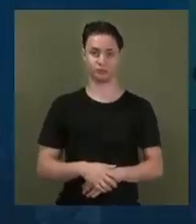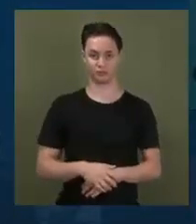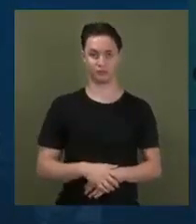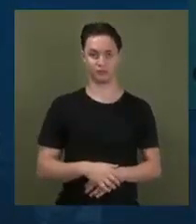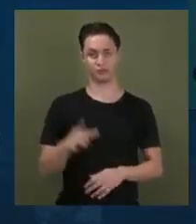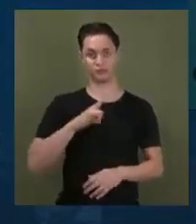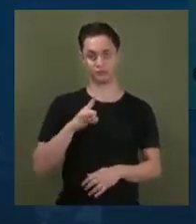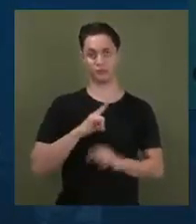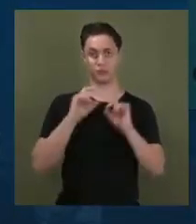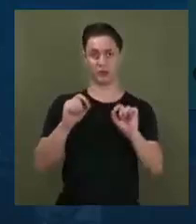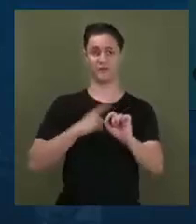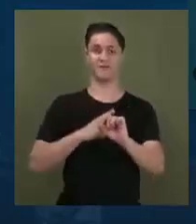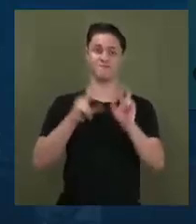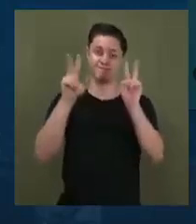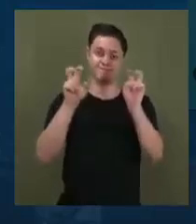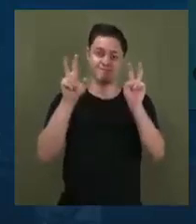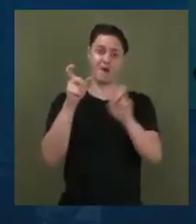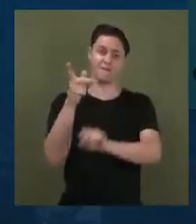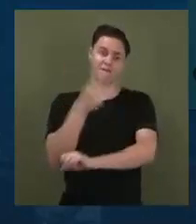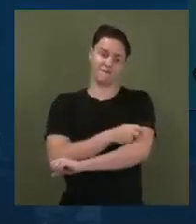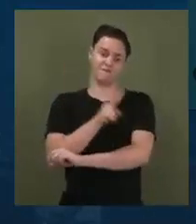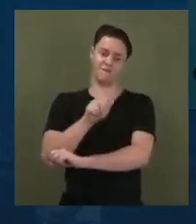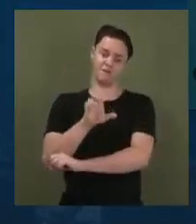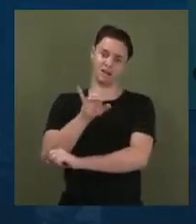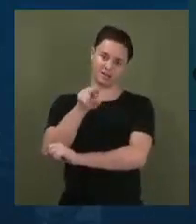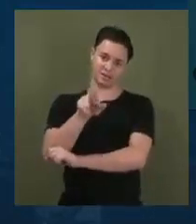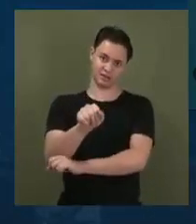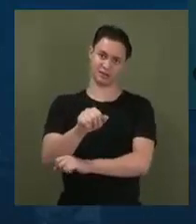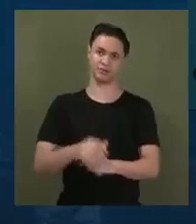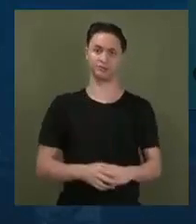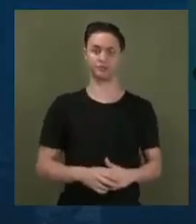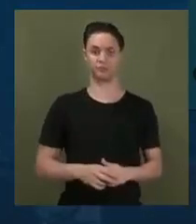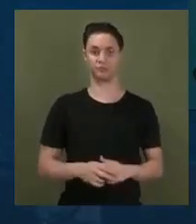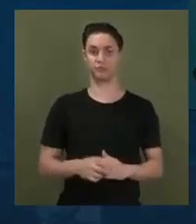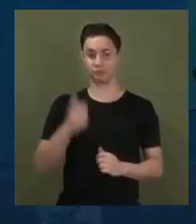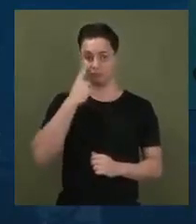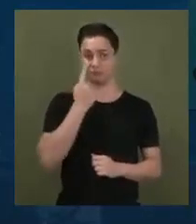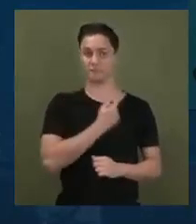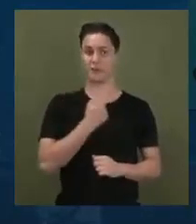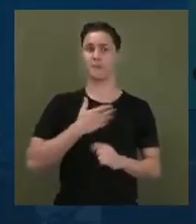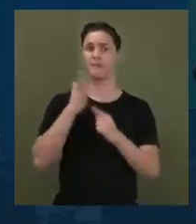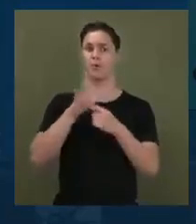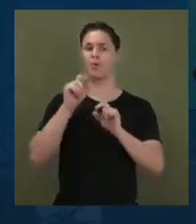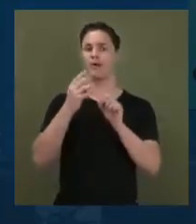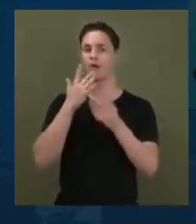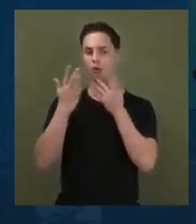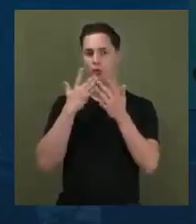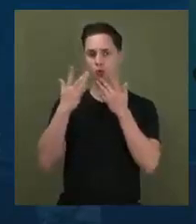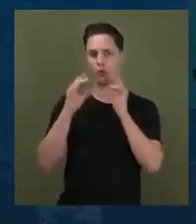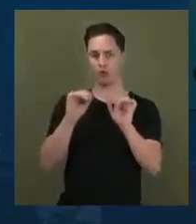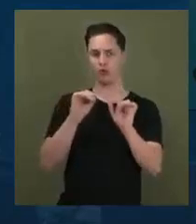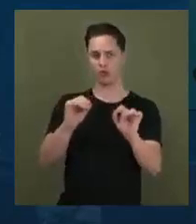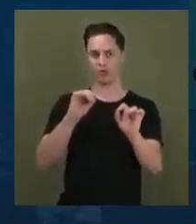entre aspas, vacina. Aqui mostra também uma coloração do